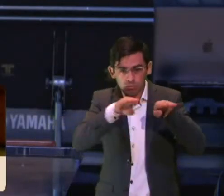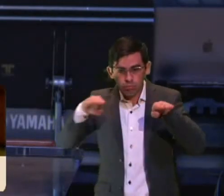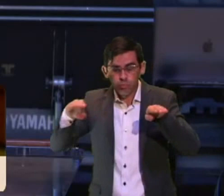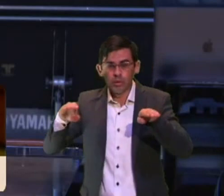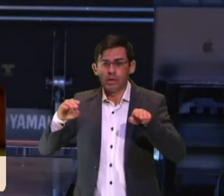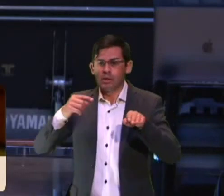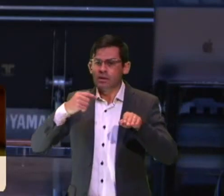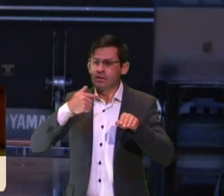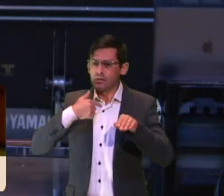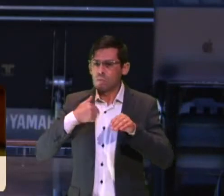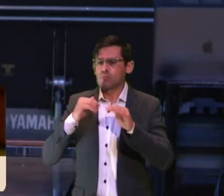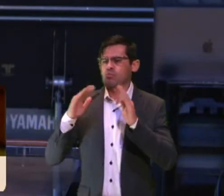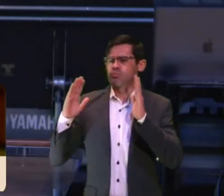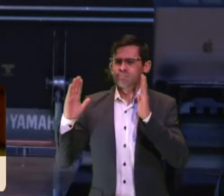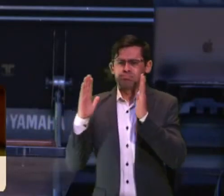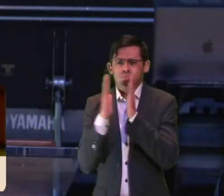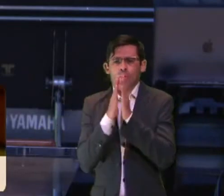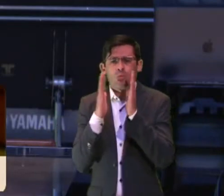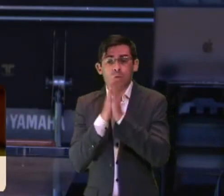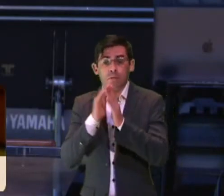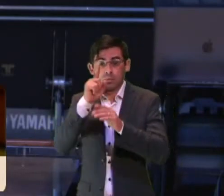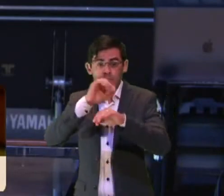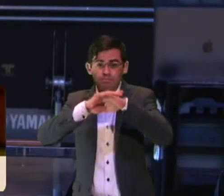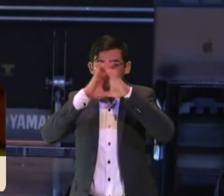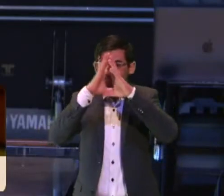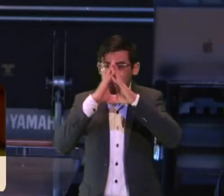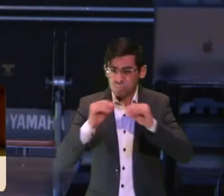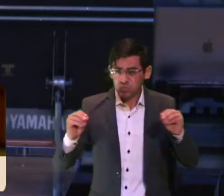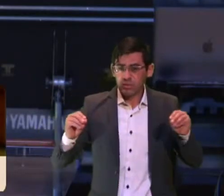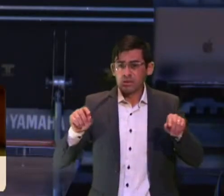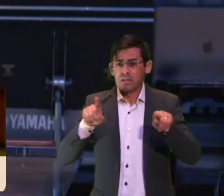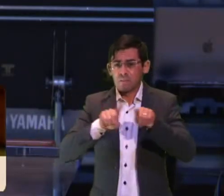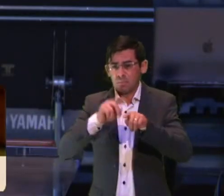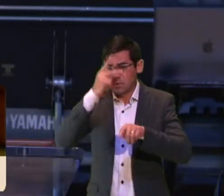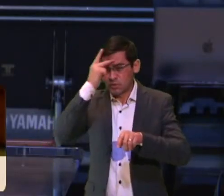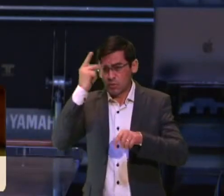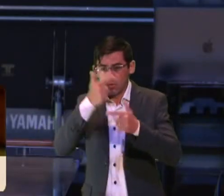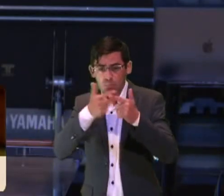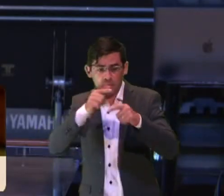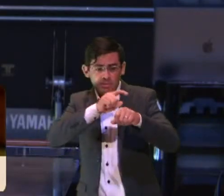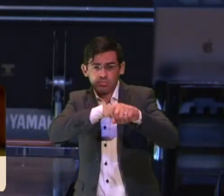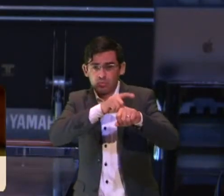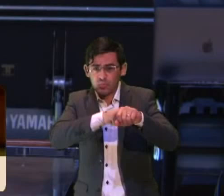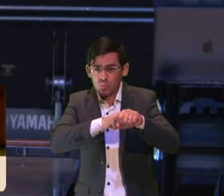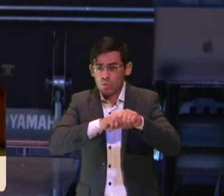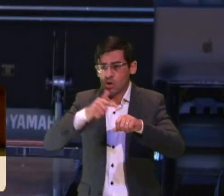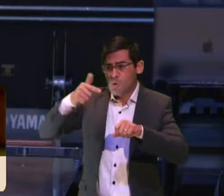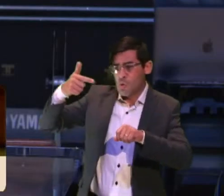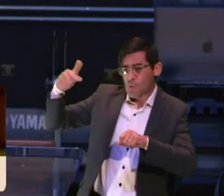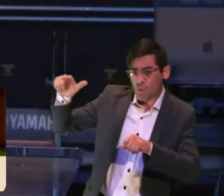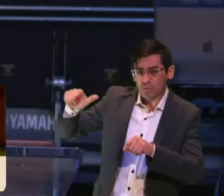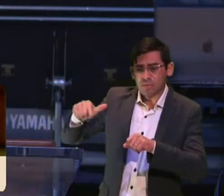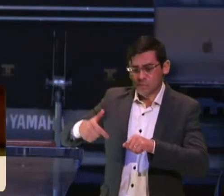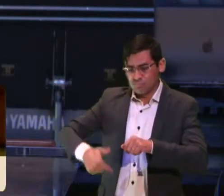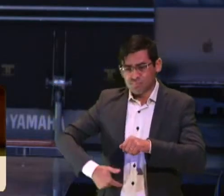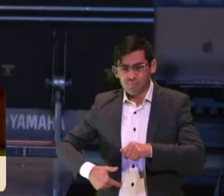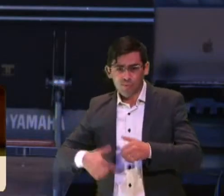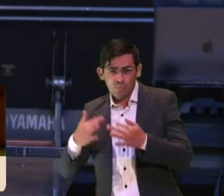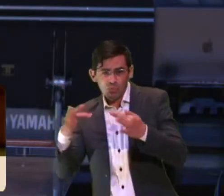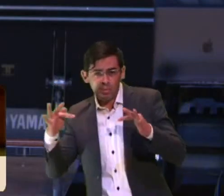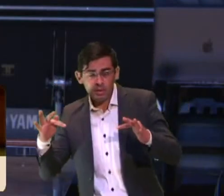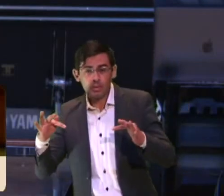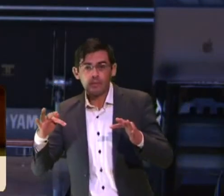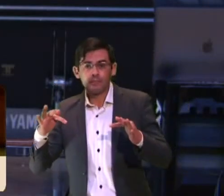mensagens. Uma pessoa que tinha sido curada de um problema no pulso, um problema no estômago, um tumor desapareceu no braço. E eu falei: